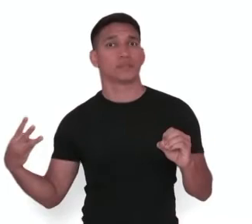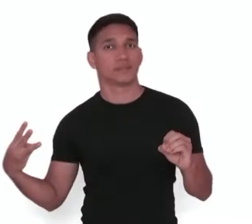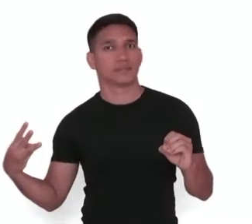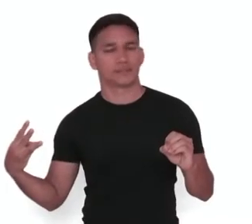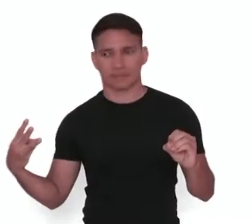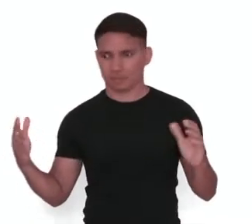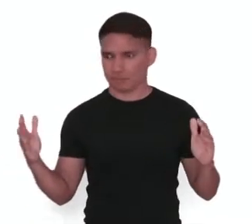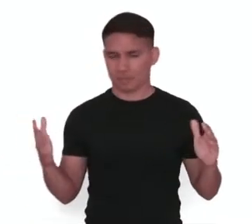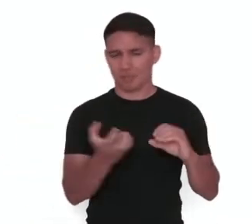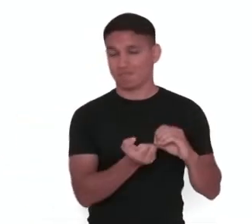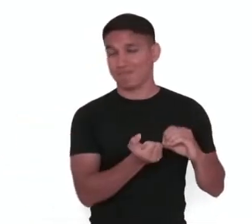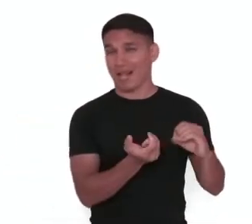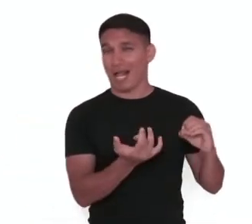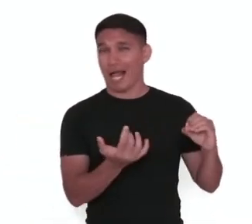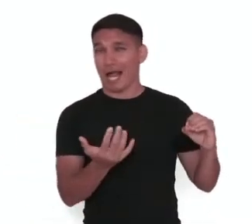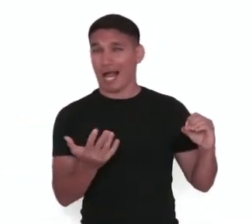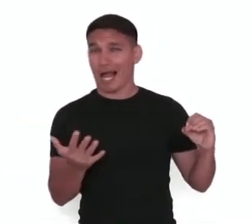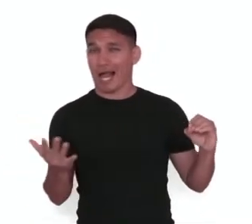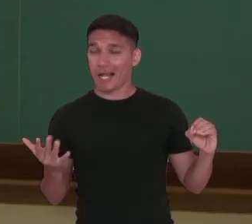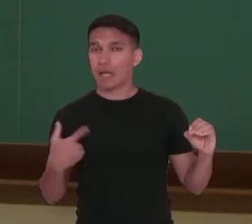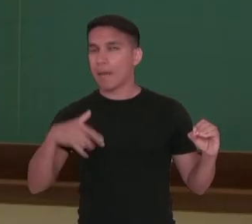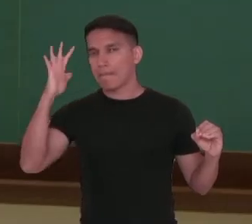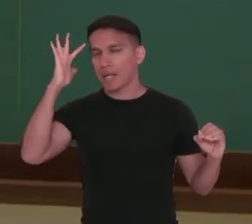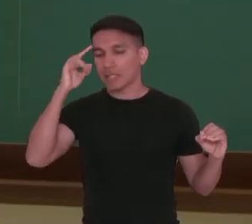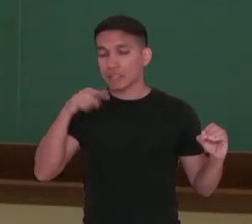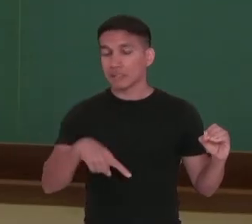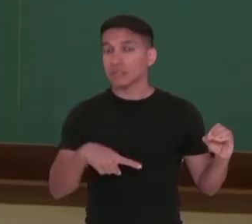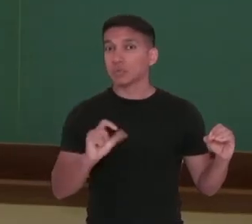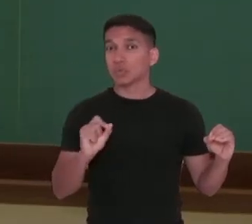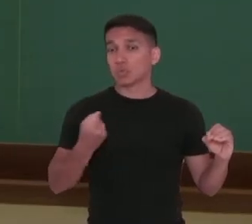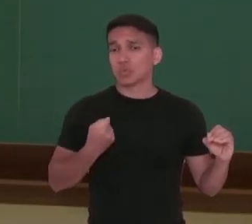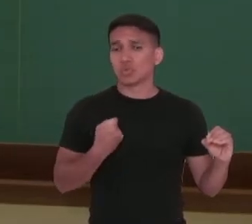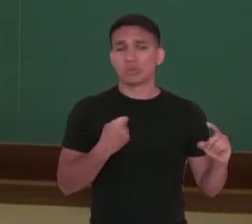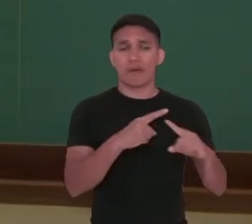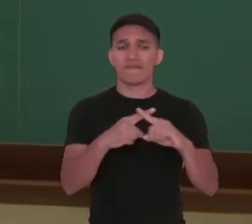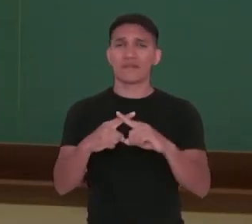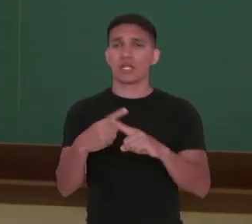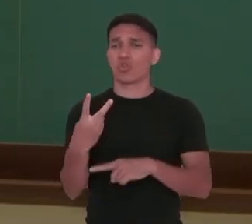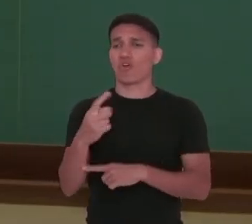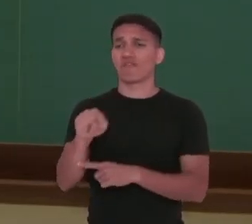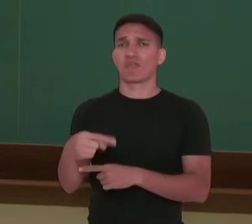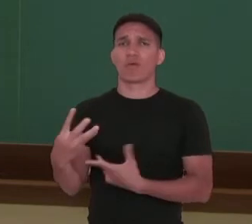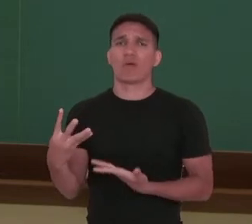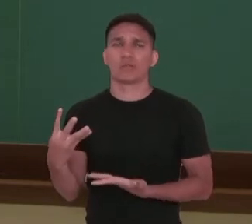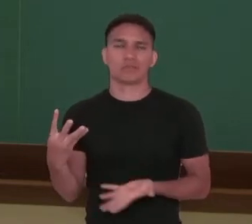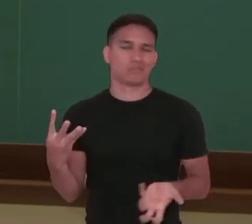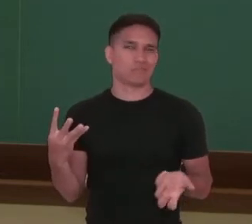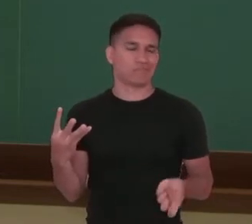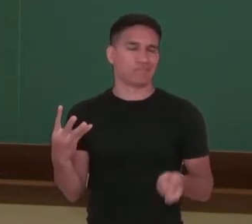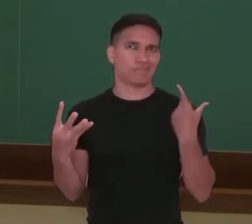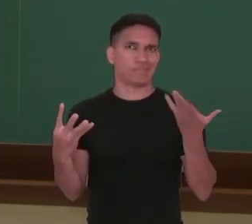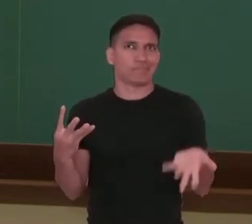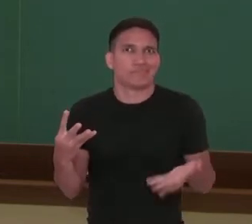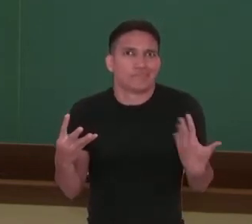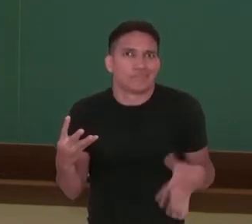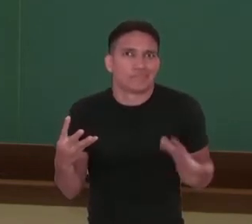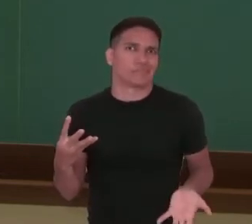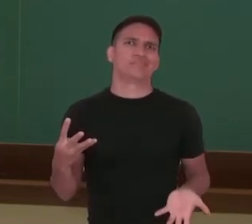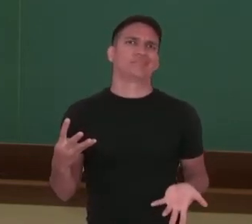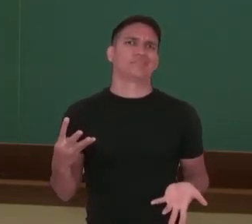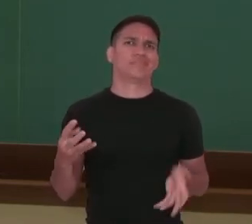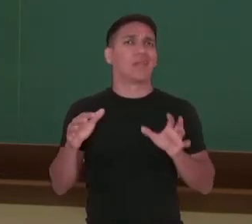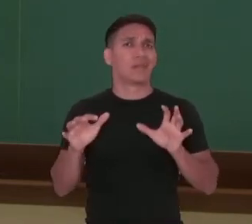0,00004783. Pessoal, imagine este número multiplicado por 2,4. Galera,